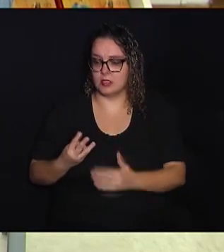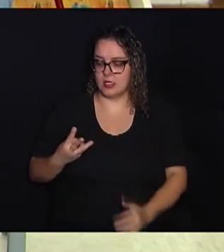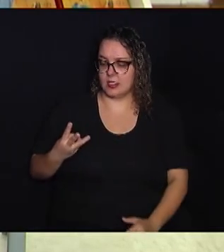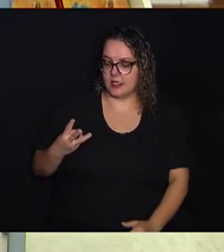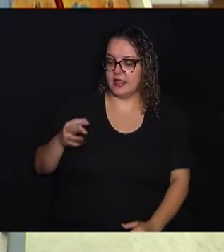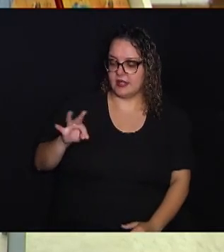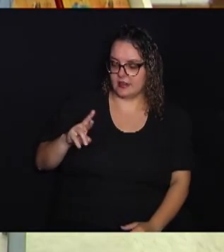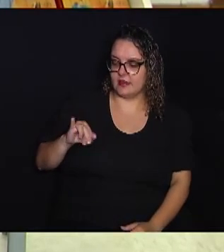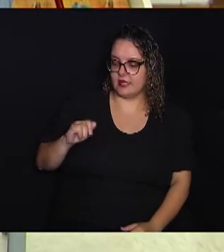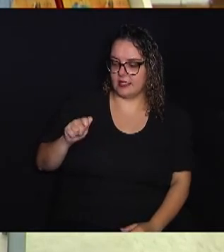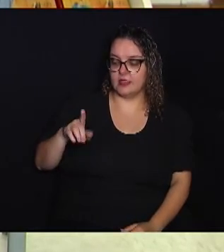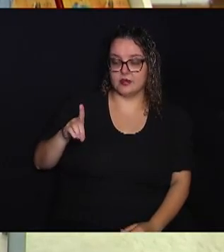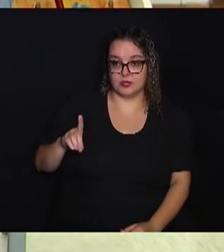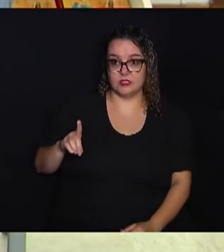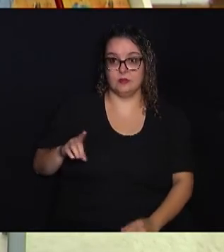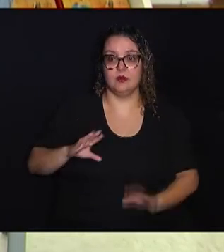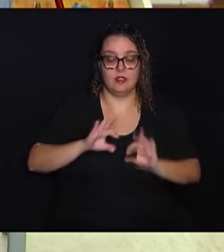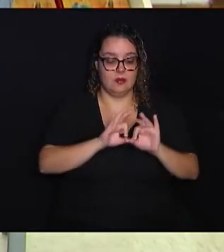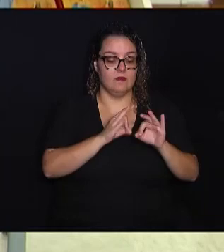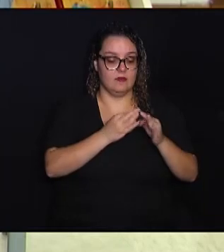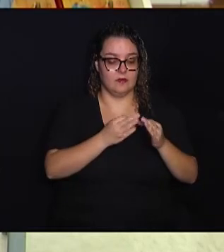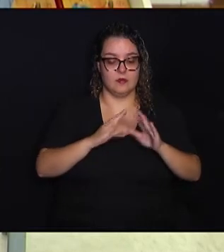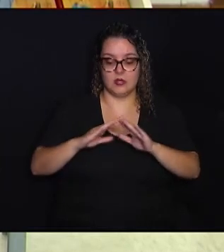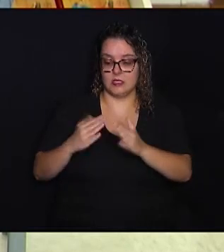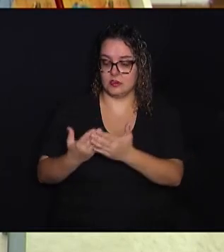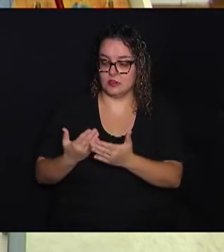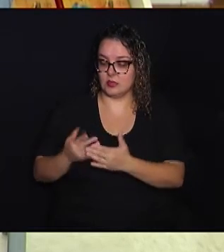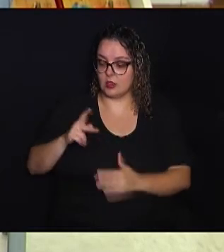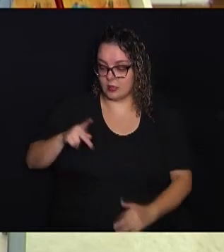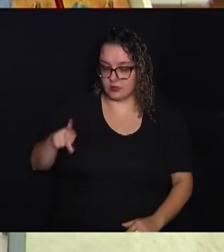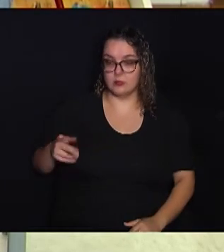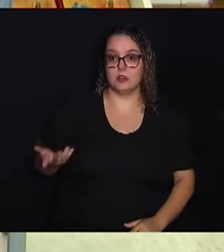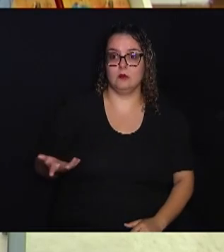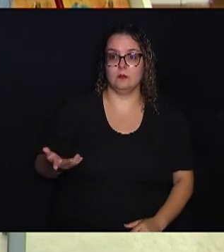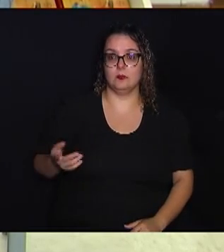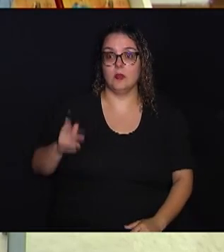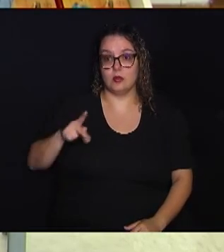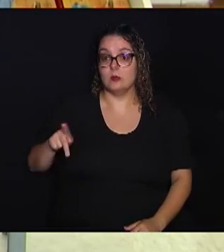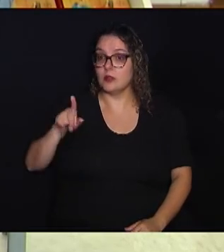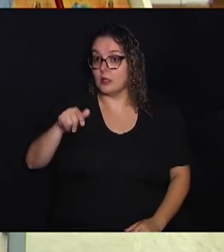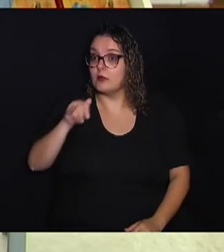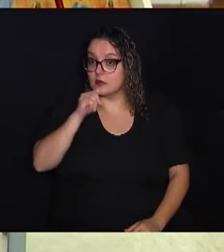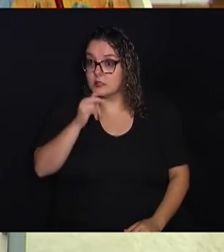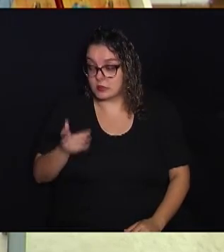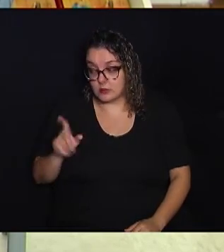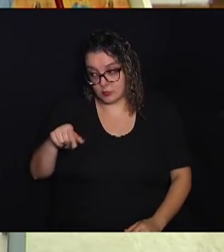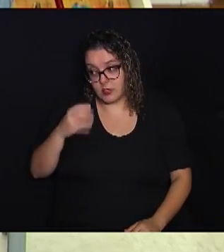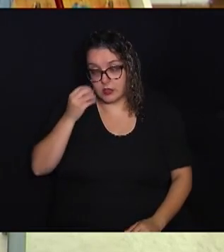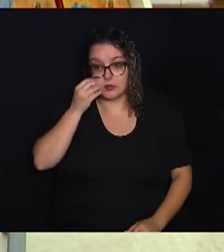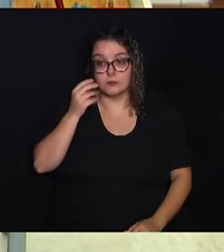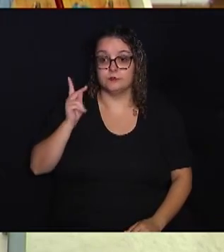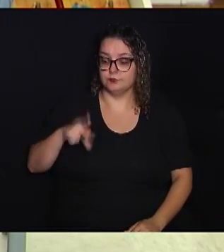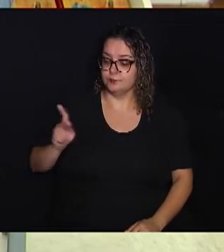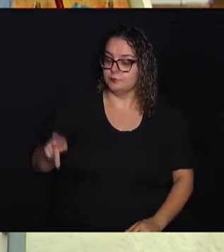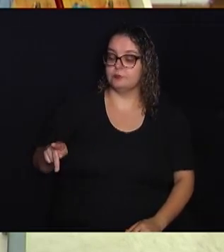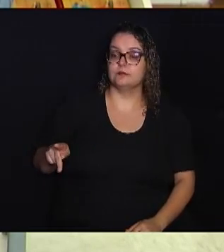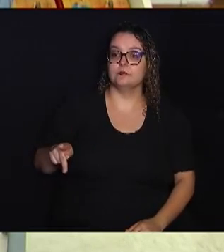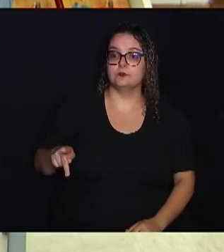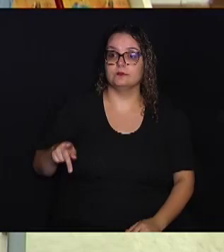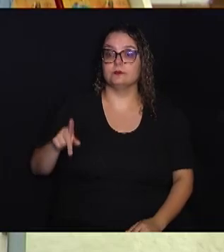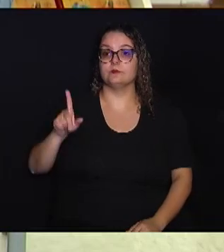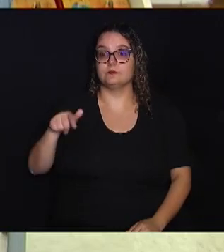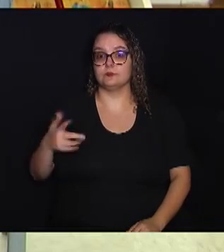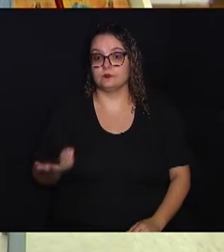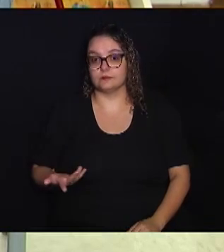família, escola e o professor. Né? O professor ele é exemplo, né, André? Eu acho que o professor, ele acaba